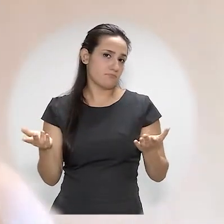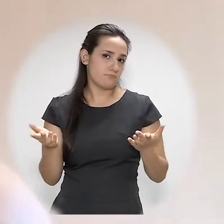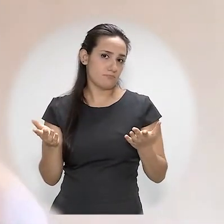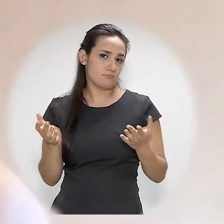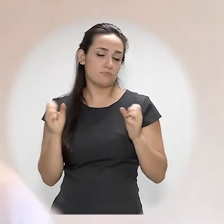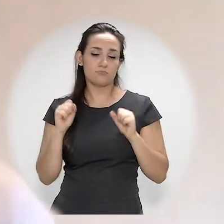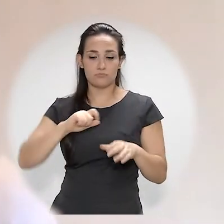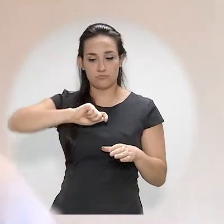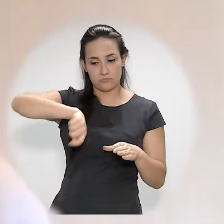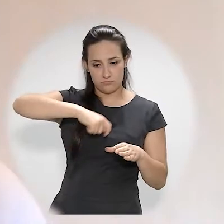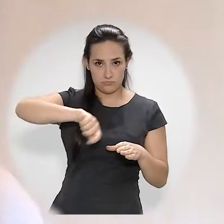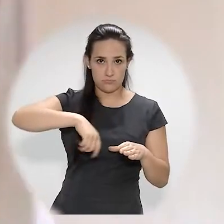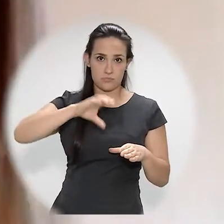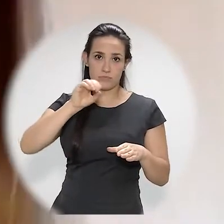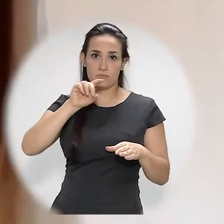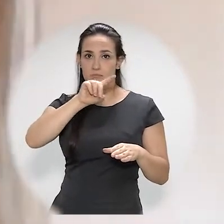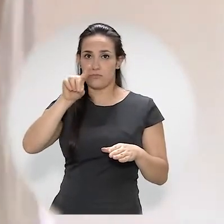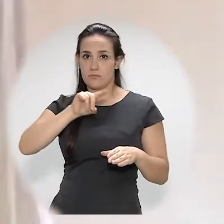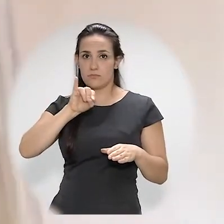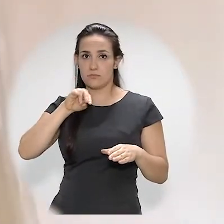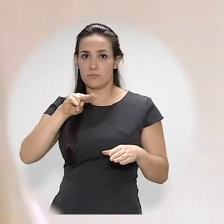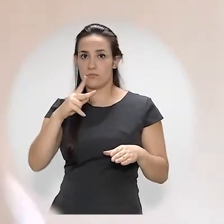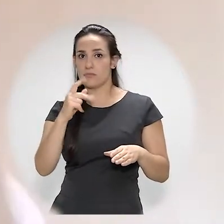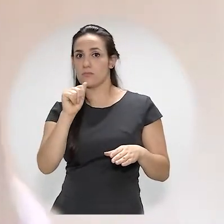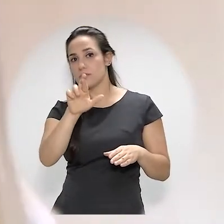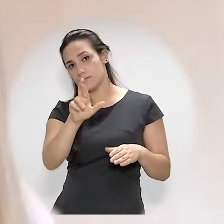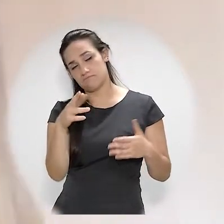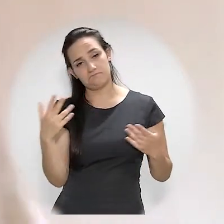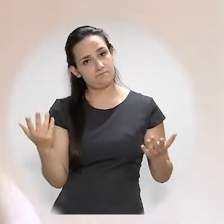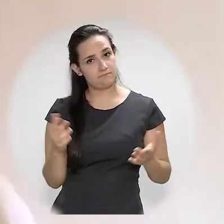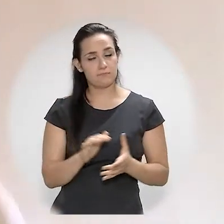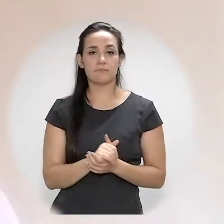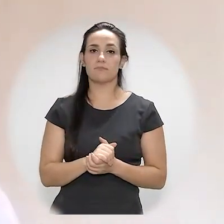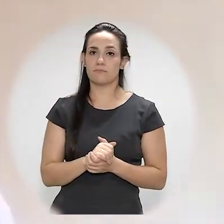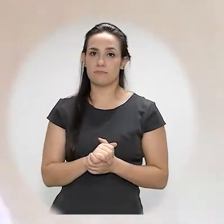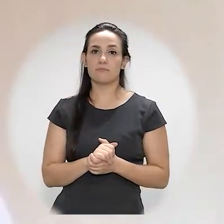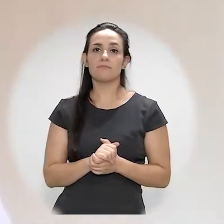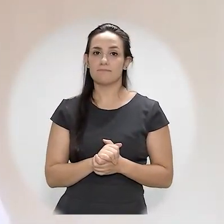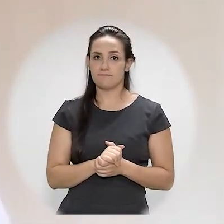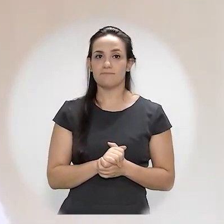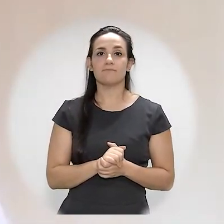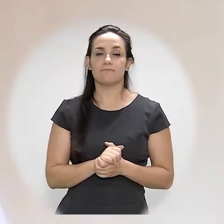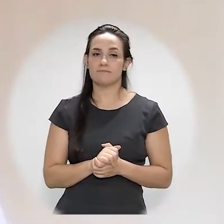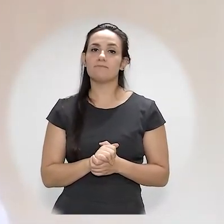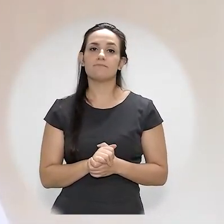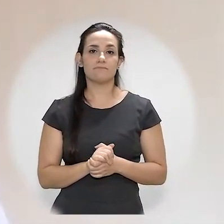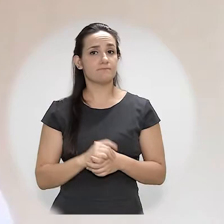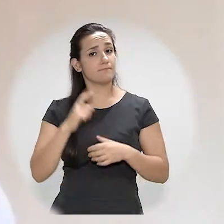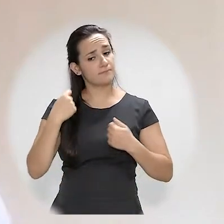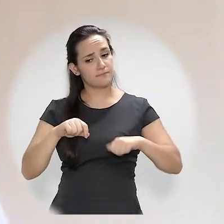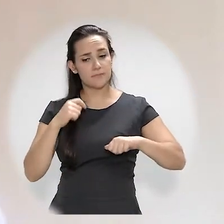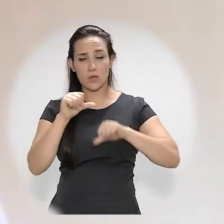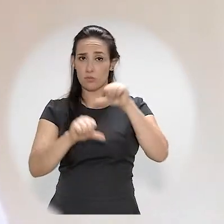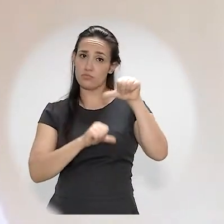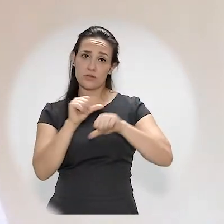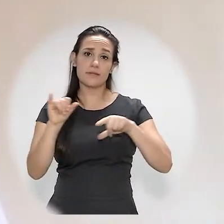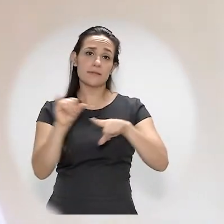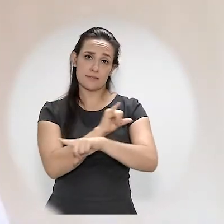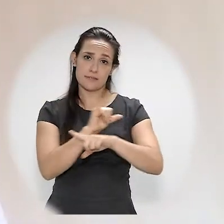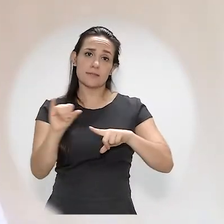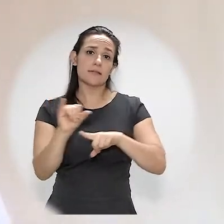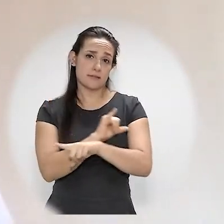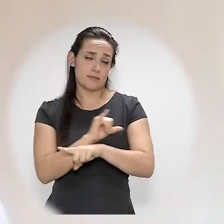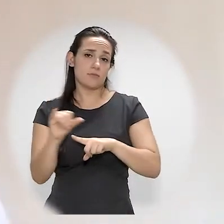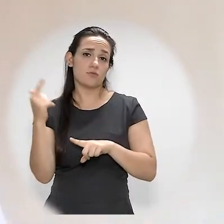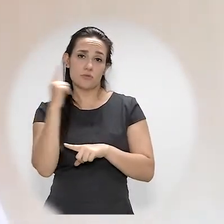amigos, dá para cozinhar. Então, é uma questão de mudança, talvez, de